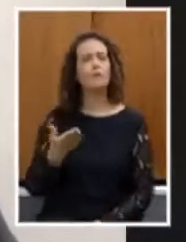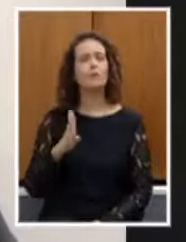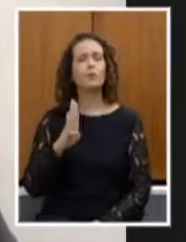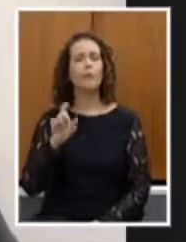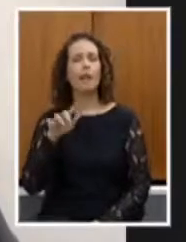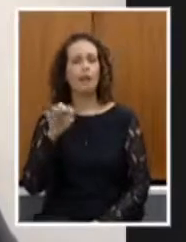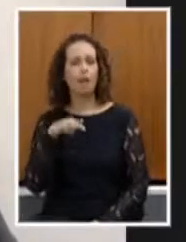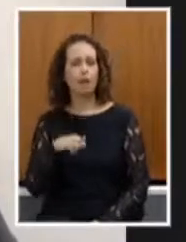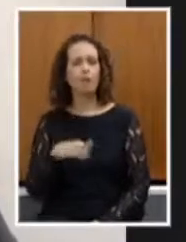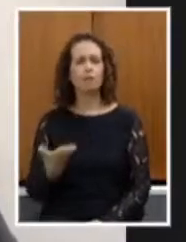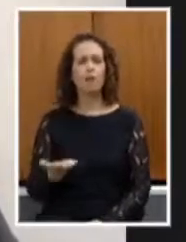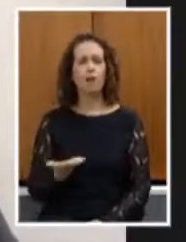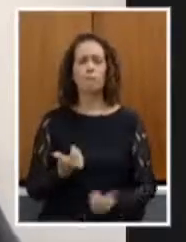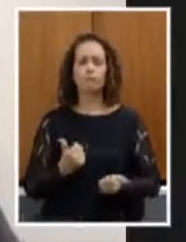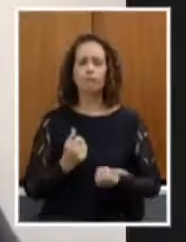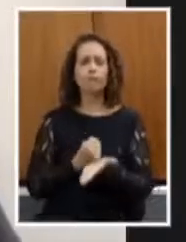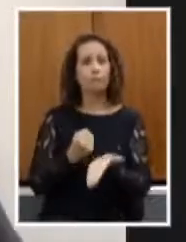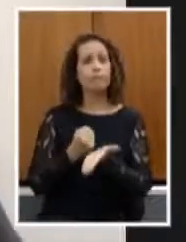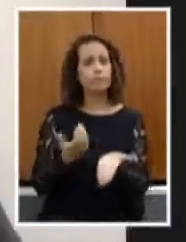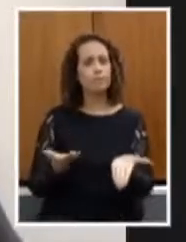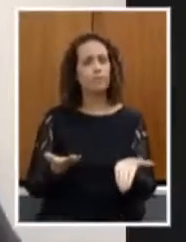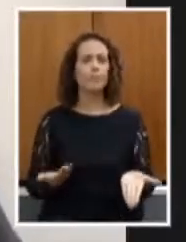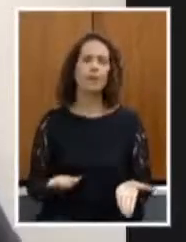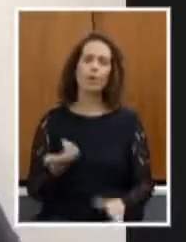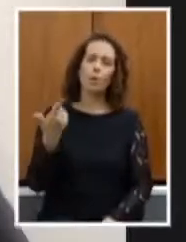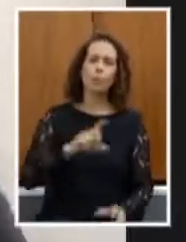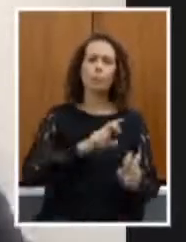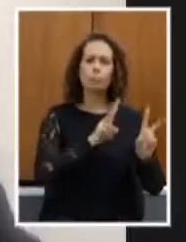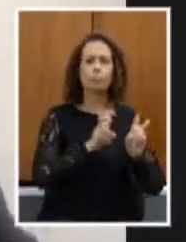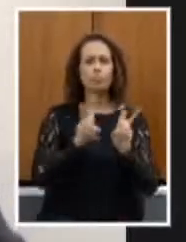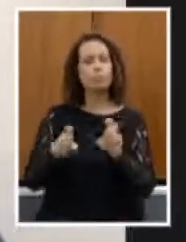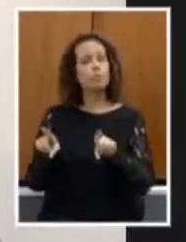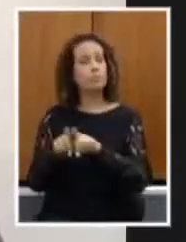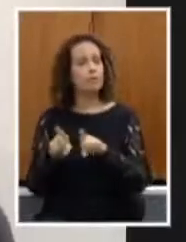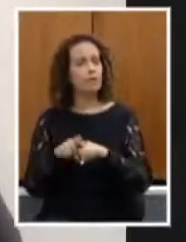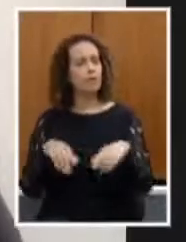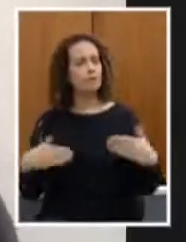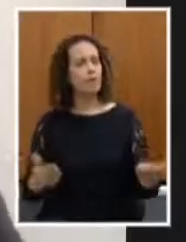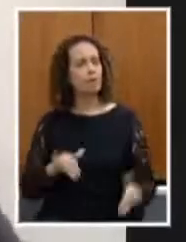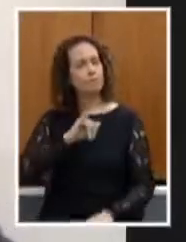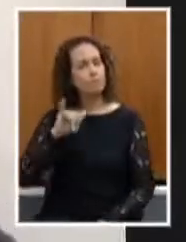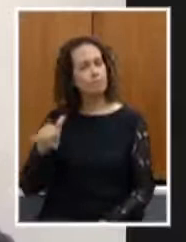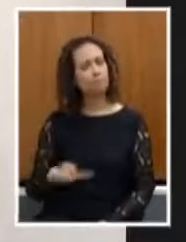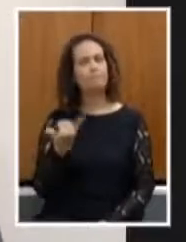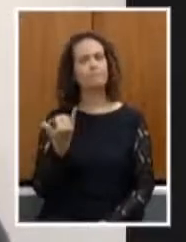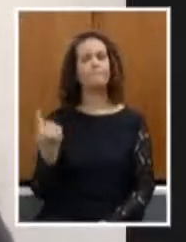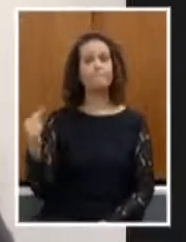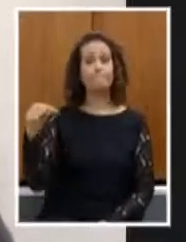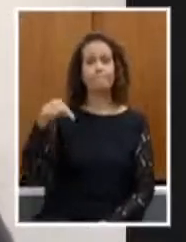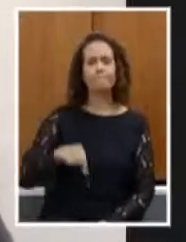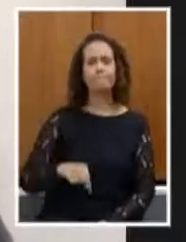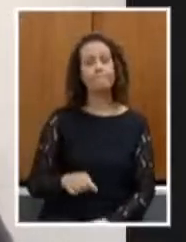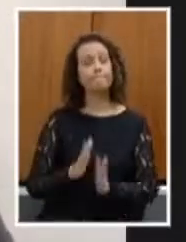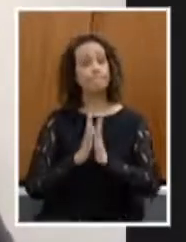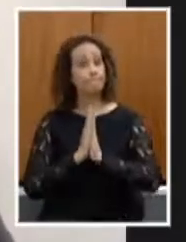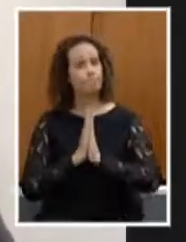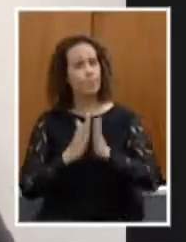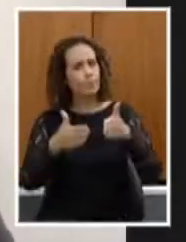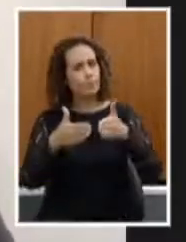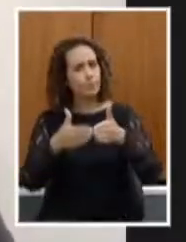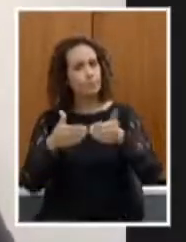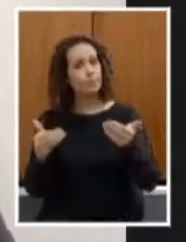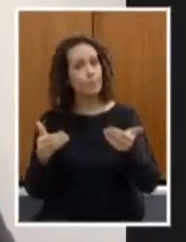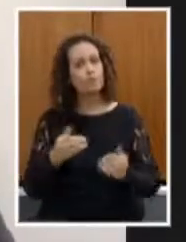no consenso, assim como outras matérias. Então, eu aproveito aqui para solicitar, né, que